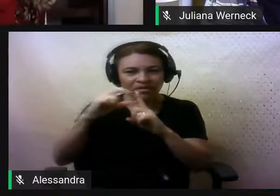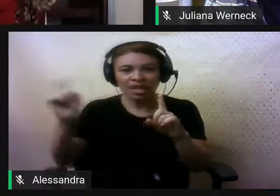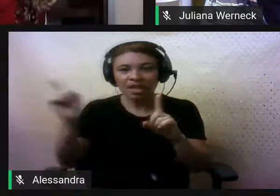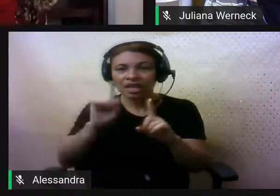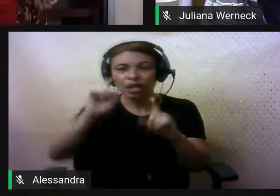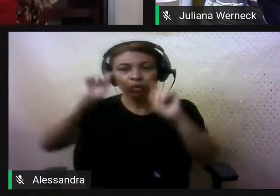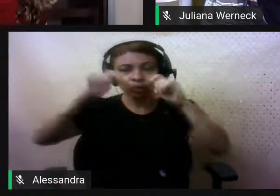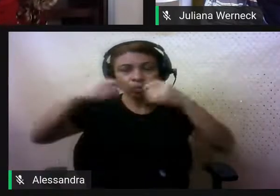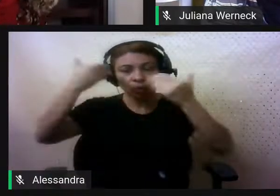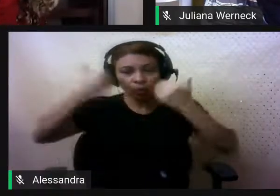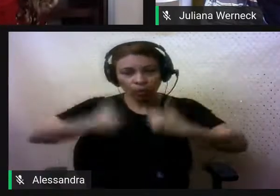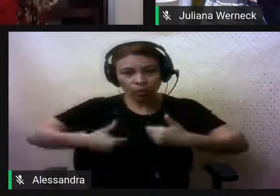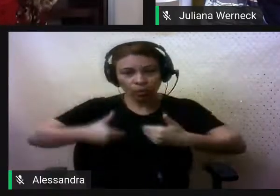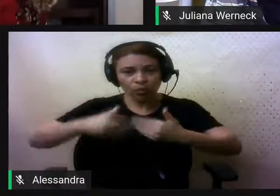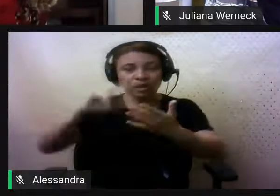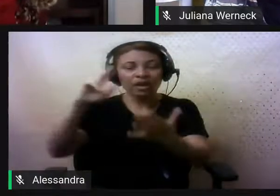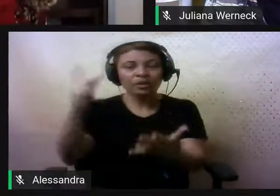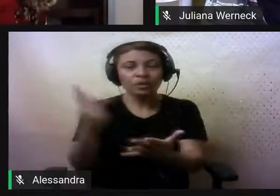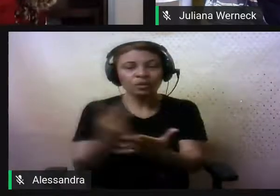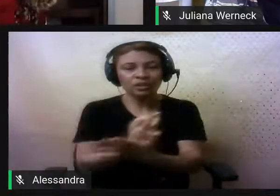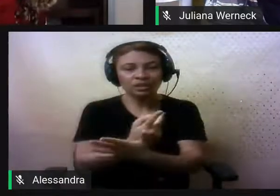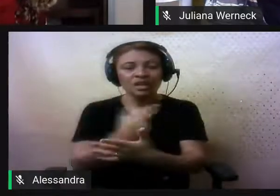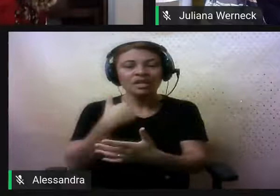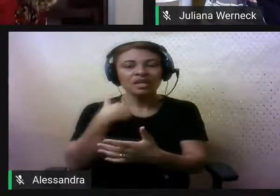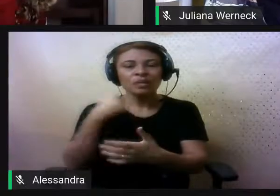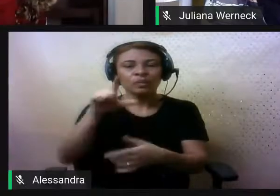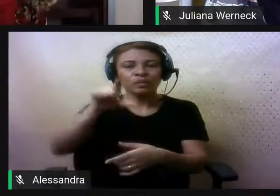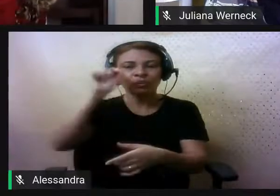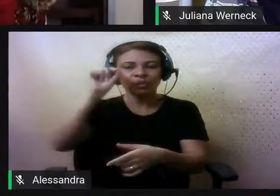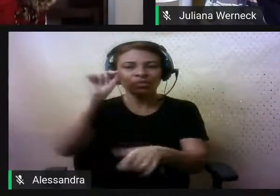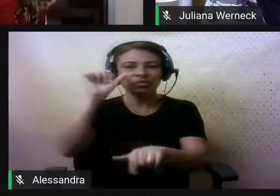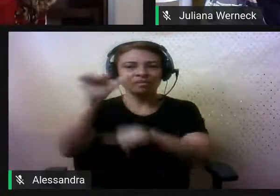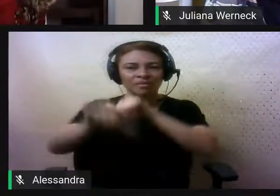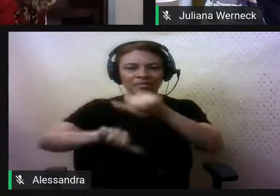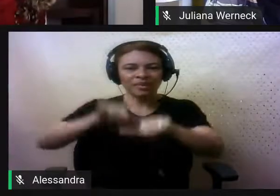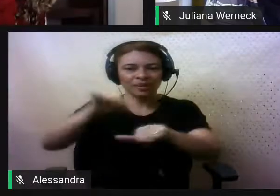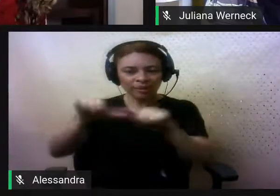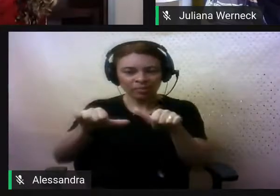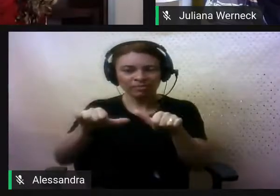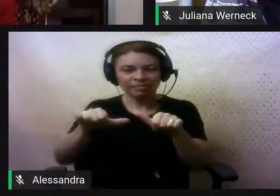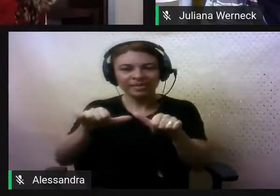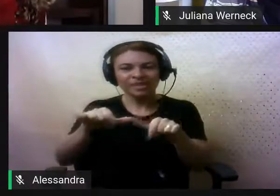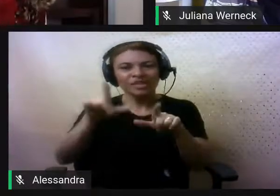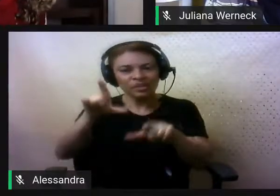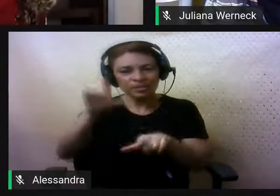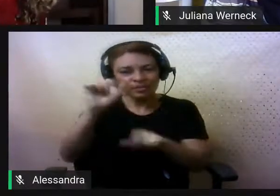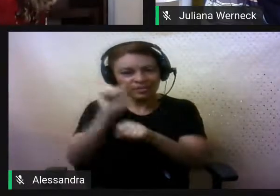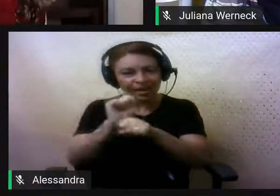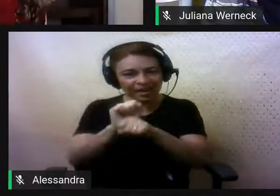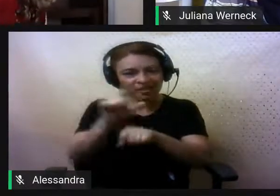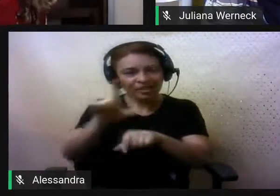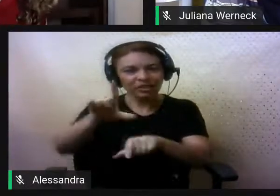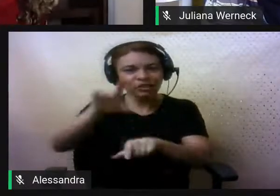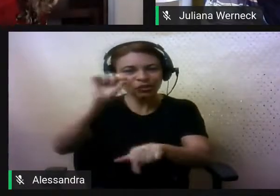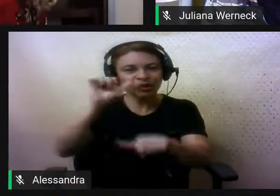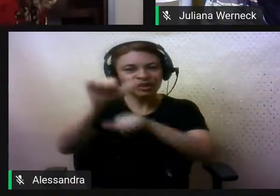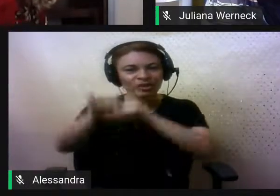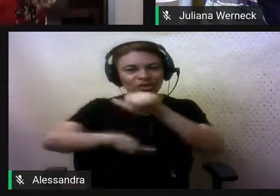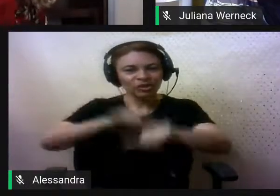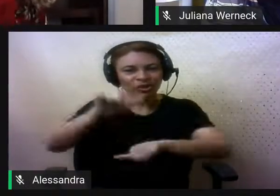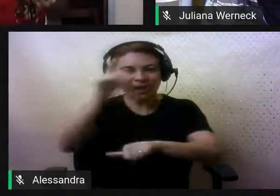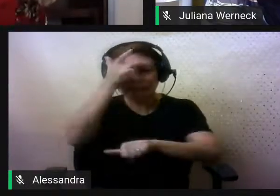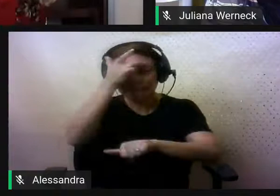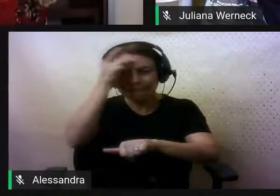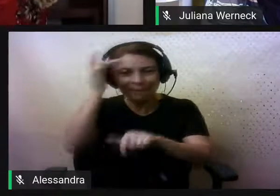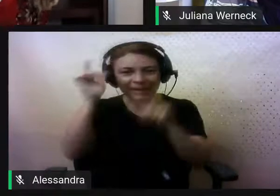que me aconteceu, eu sou o que eu escolho me tornar. Então, eu espero que vocês escolham se tornar pessoas e